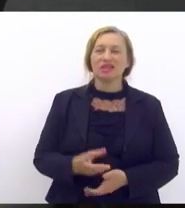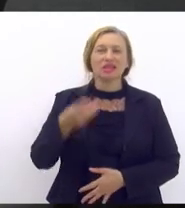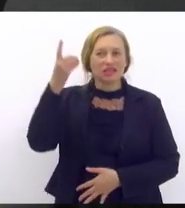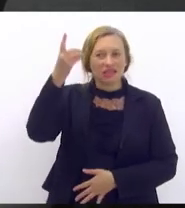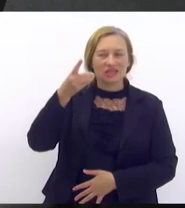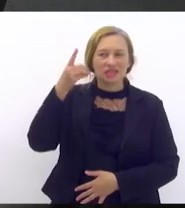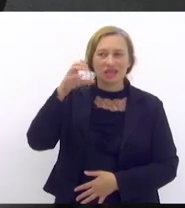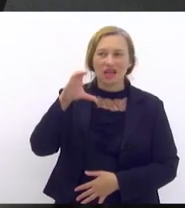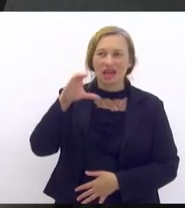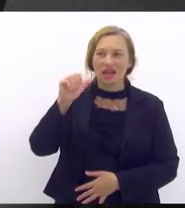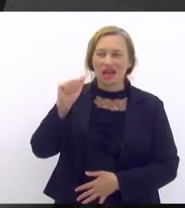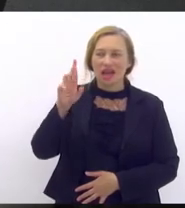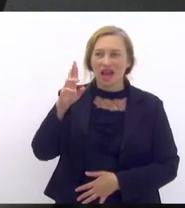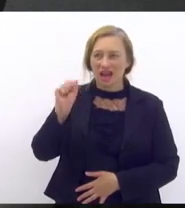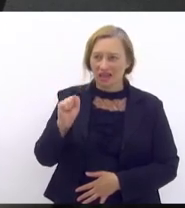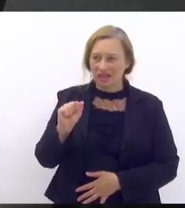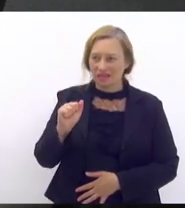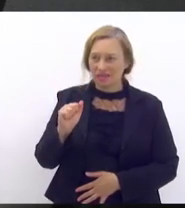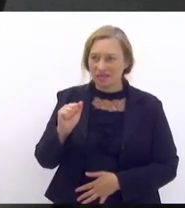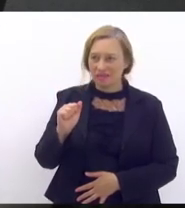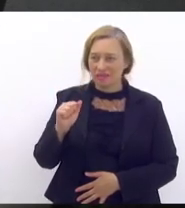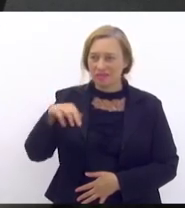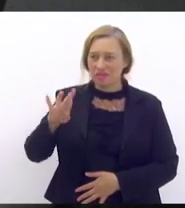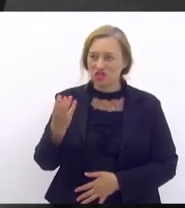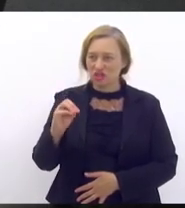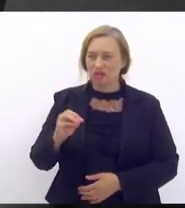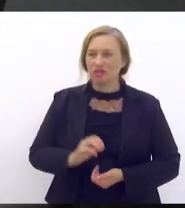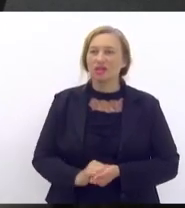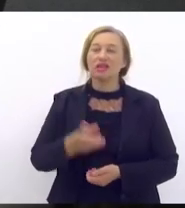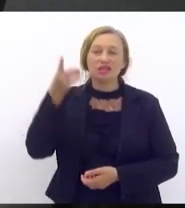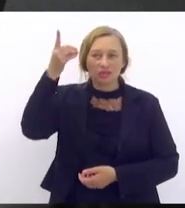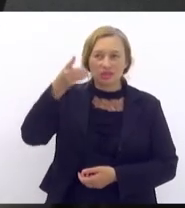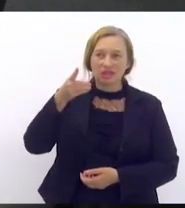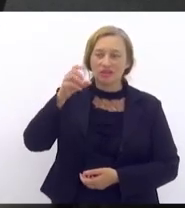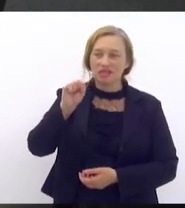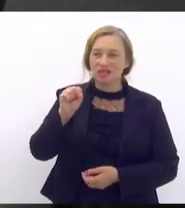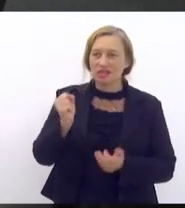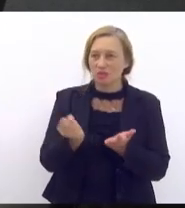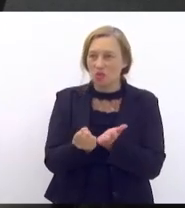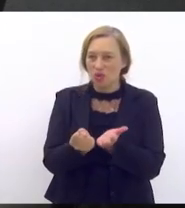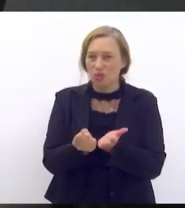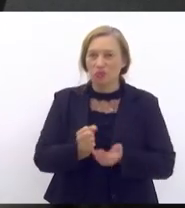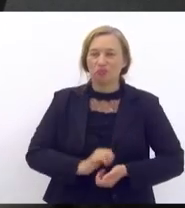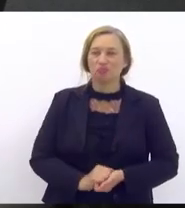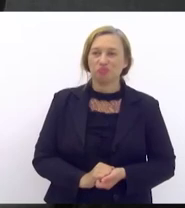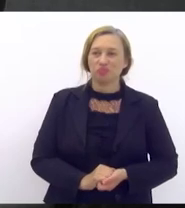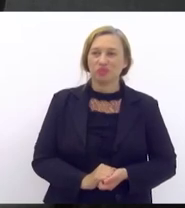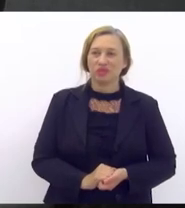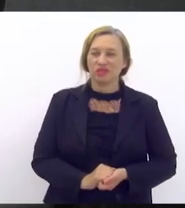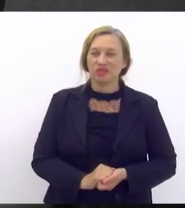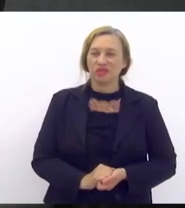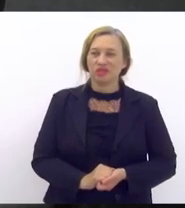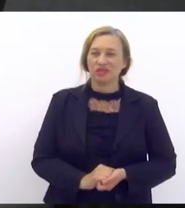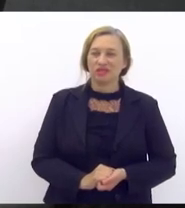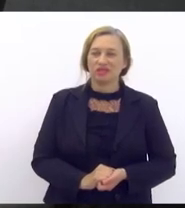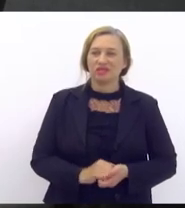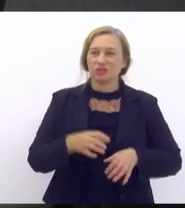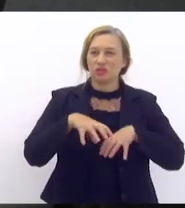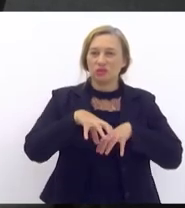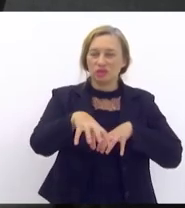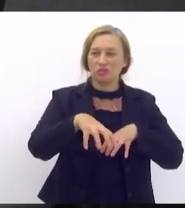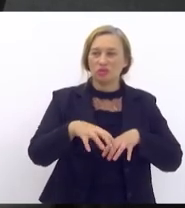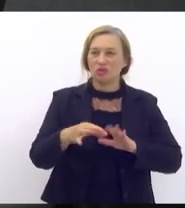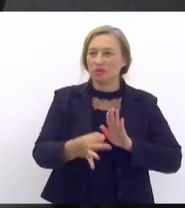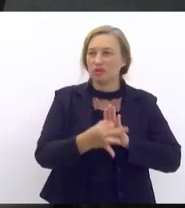deputada Carla Machado, deputado Samuel Malafaia, que está no remoto. Para